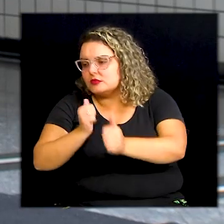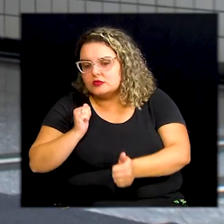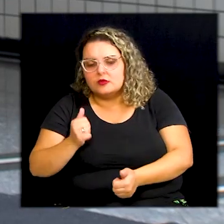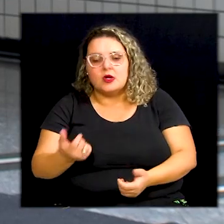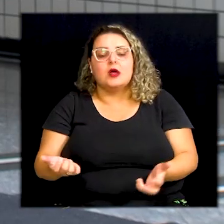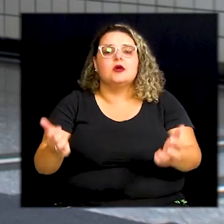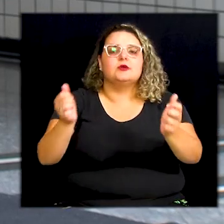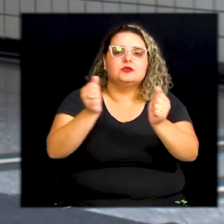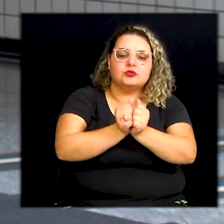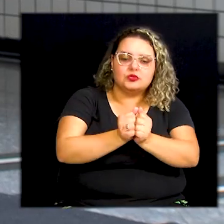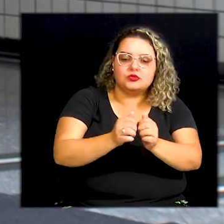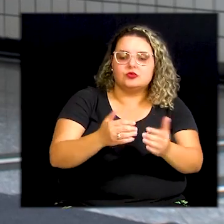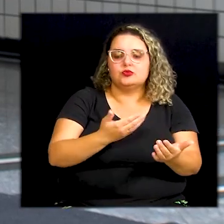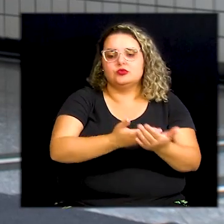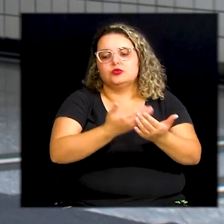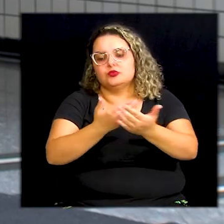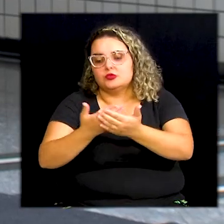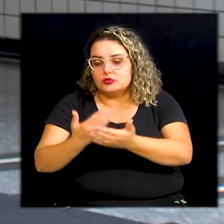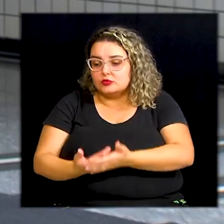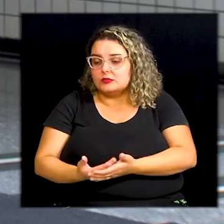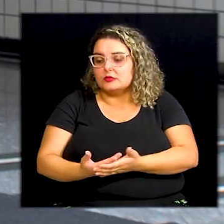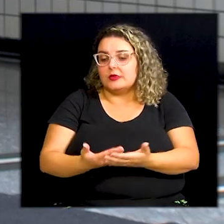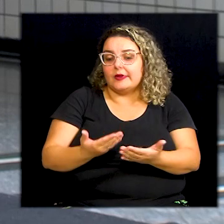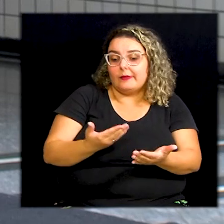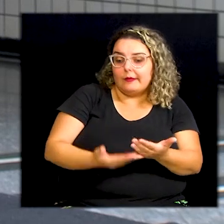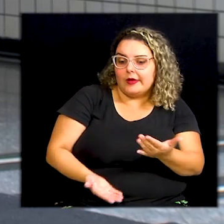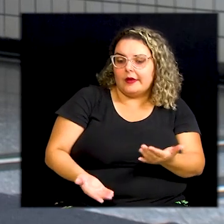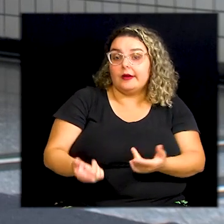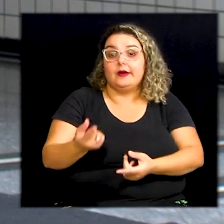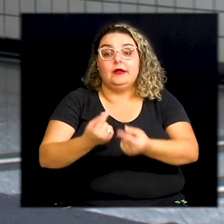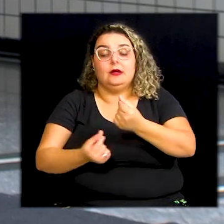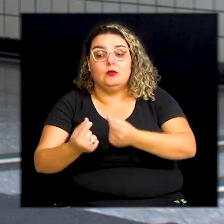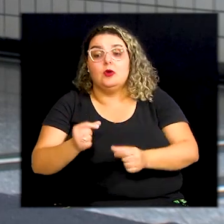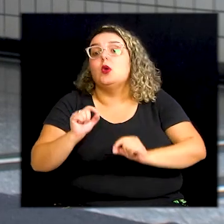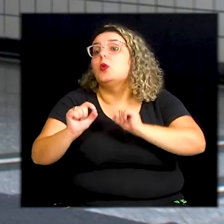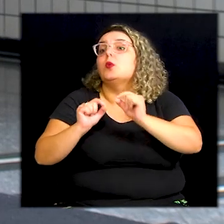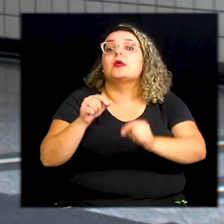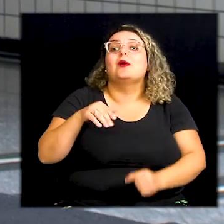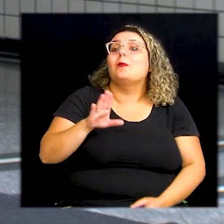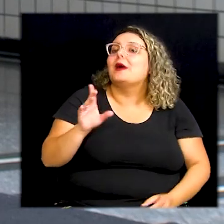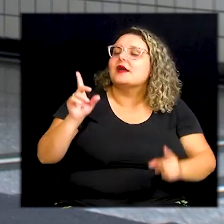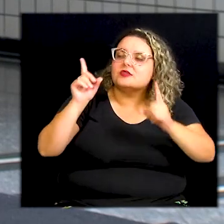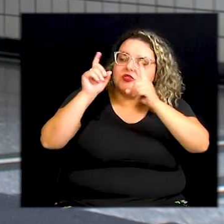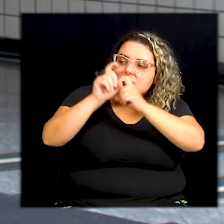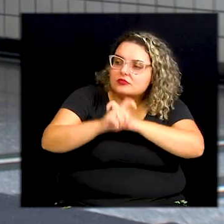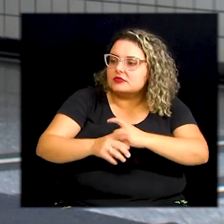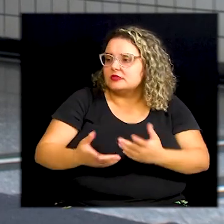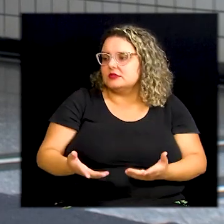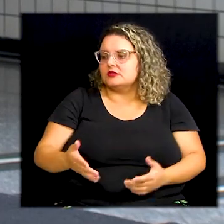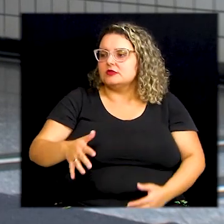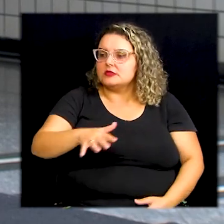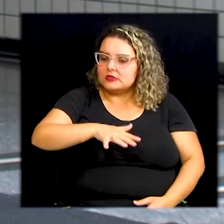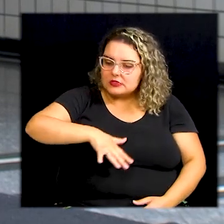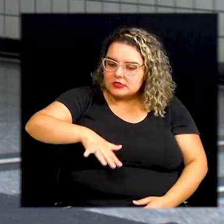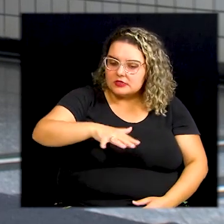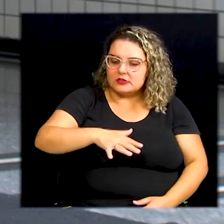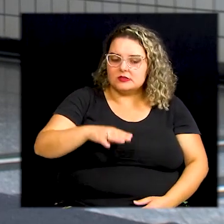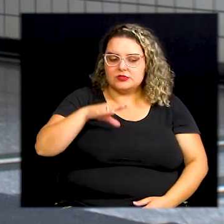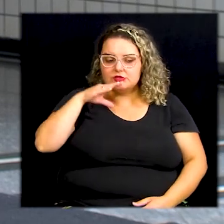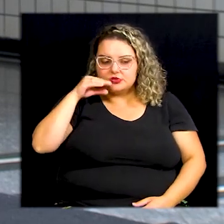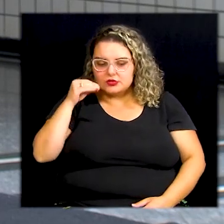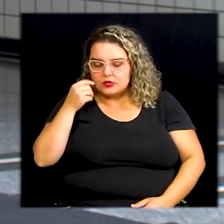é conciliar com o estudo, é desgaste, é a parte financeira. O que é o mais difícil nesse período